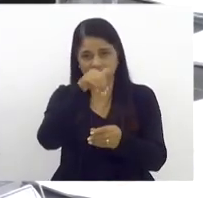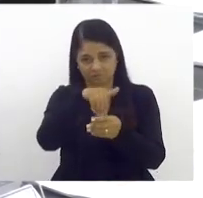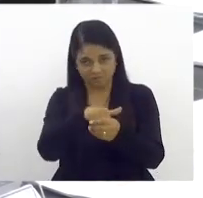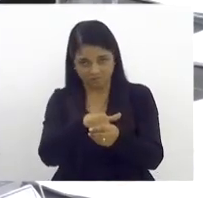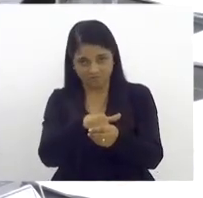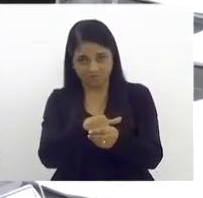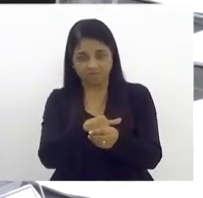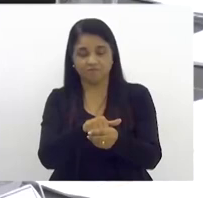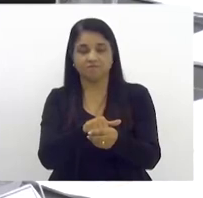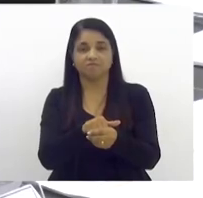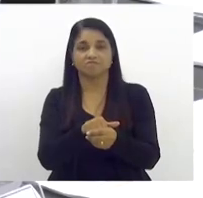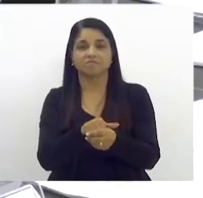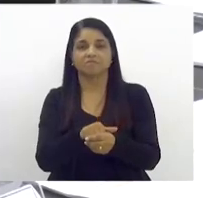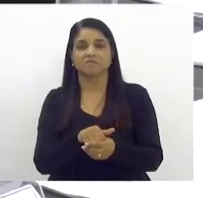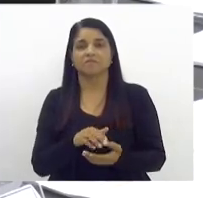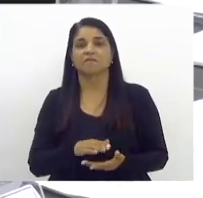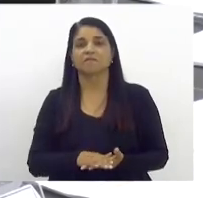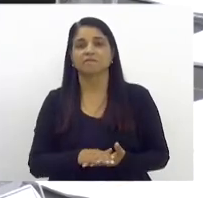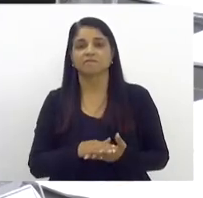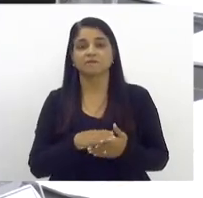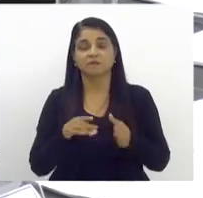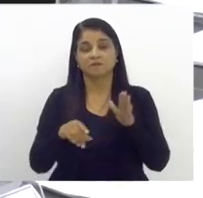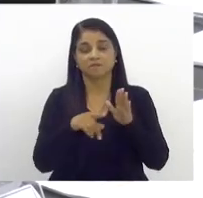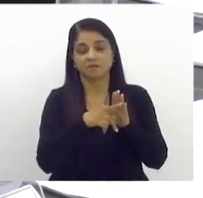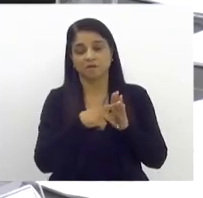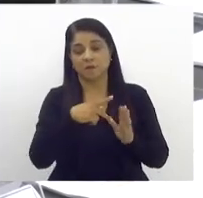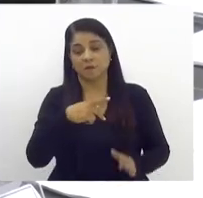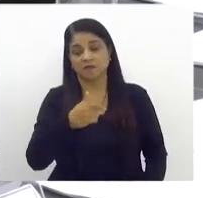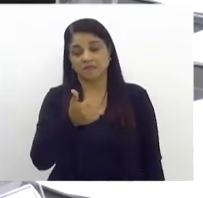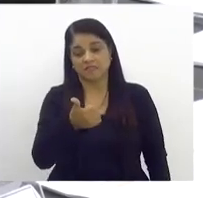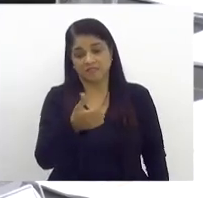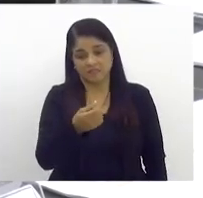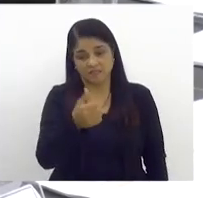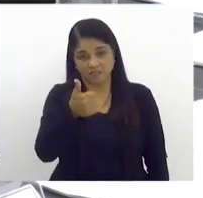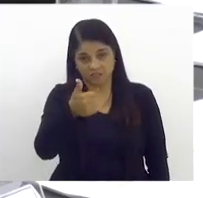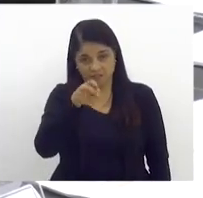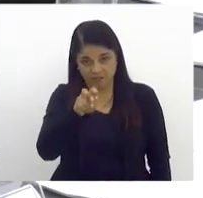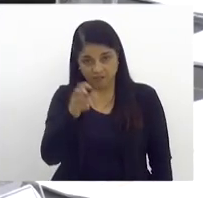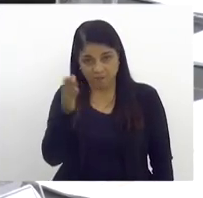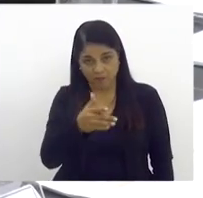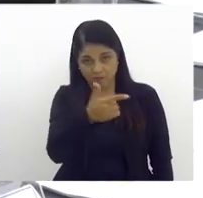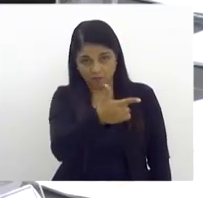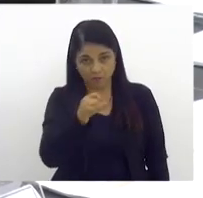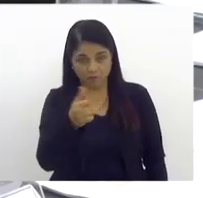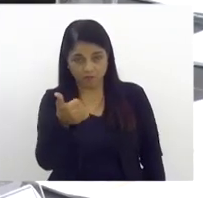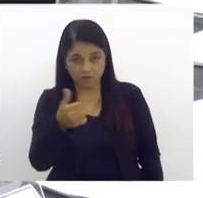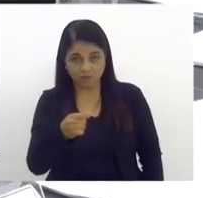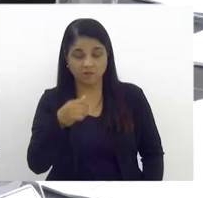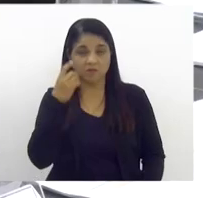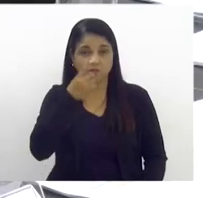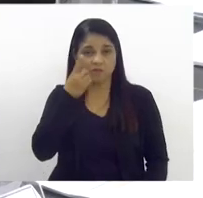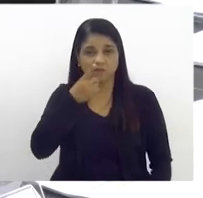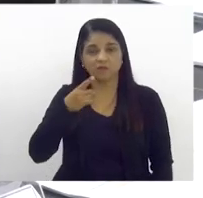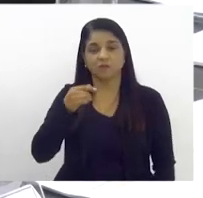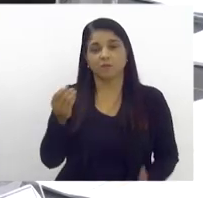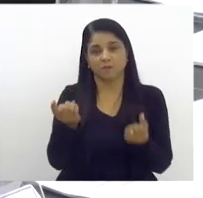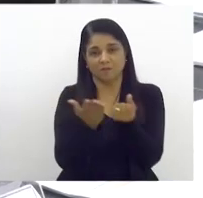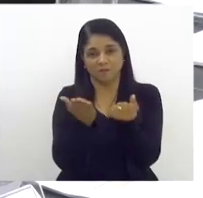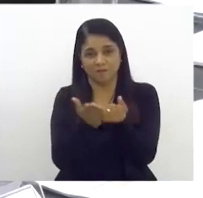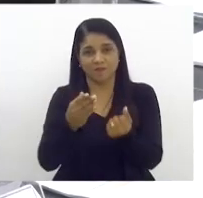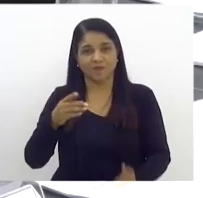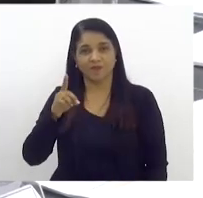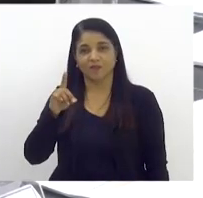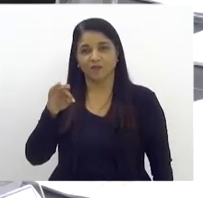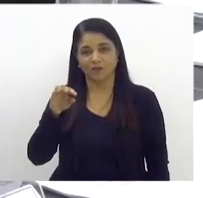que aprovam, permaneçam como estão. Aprovado. 13 da pauta, o PL 1615 de 16, de autoria dos deputados Milton Rangel, Samuel Malafaia, Dr.